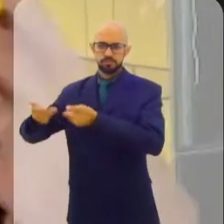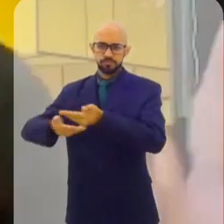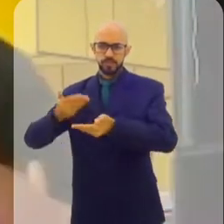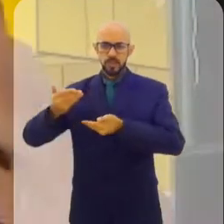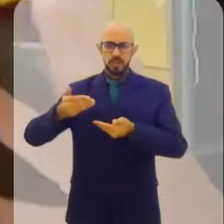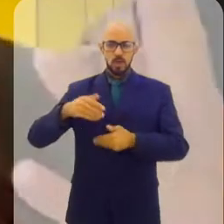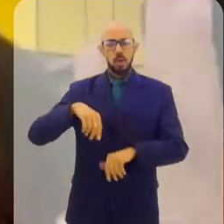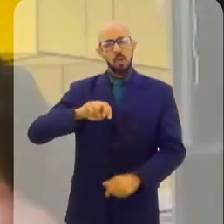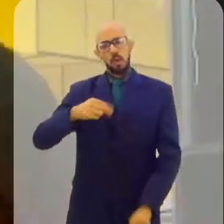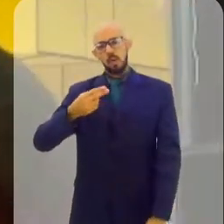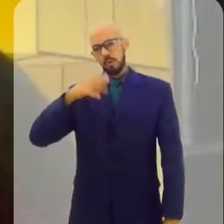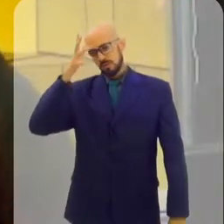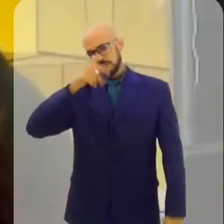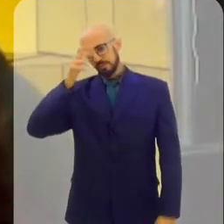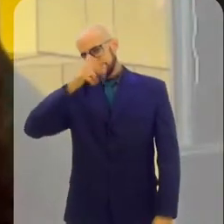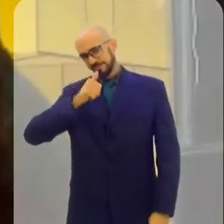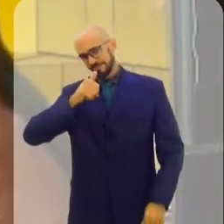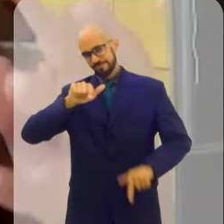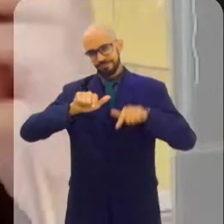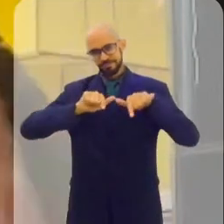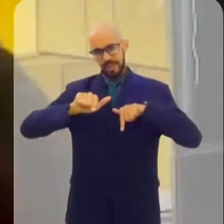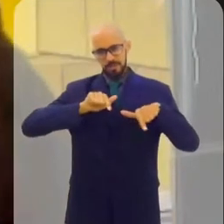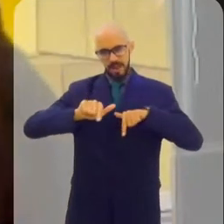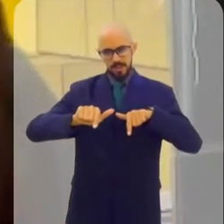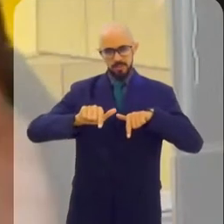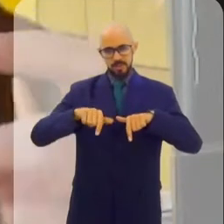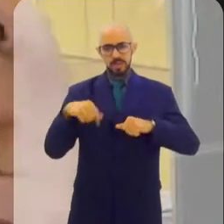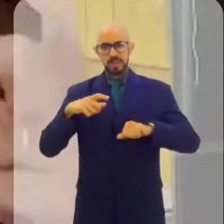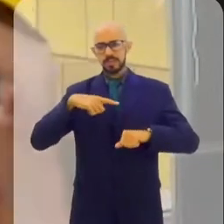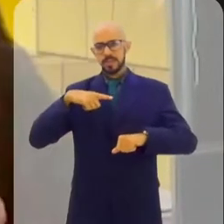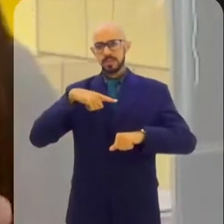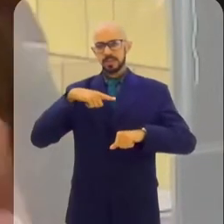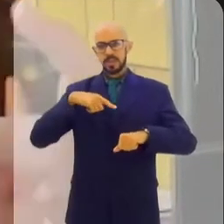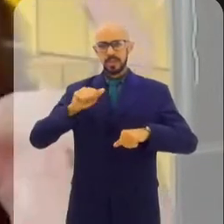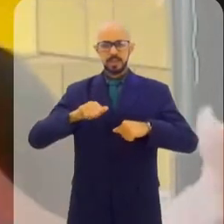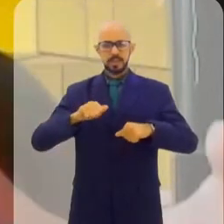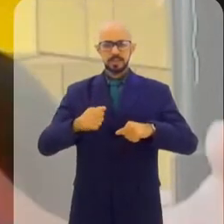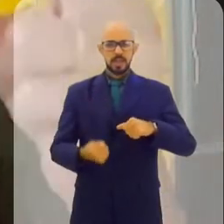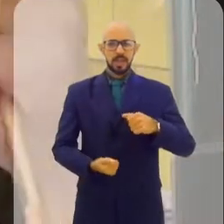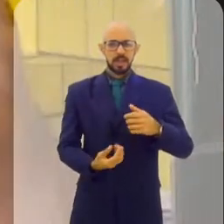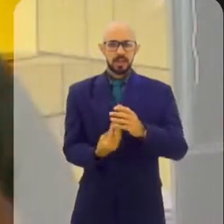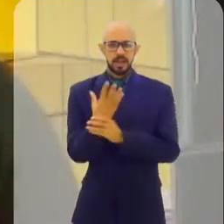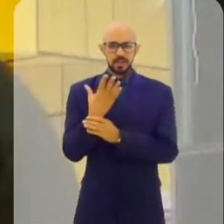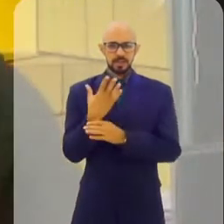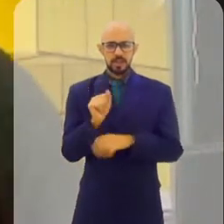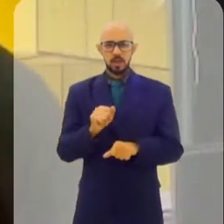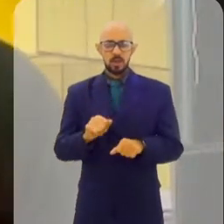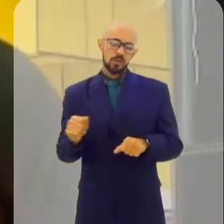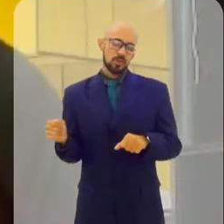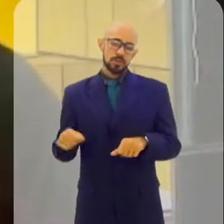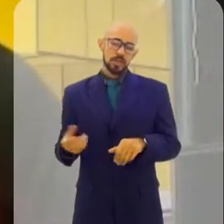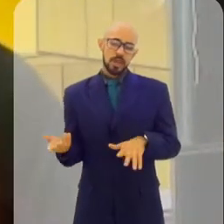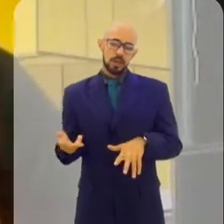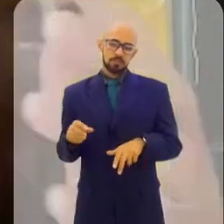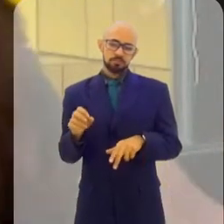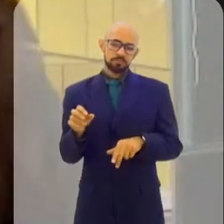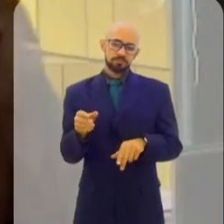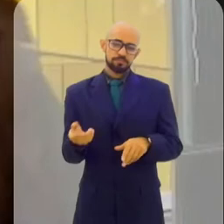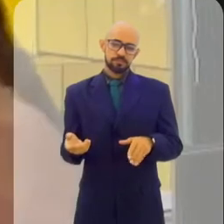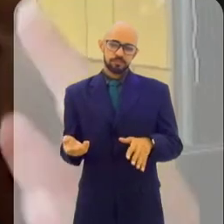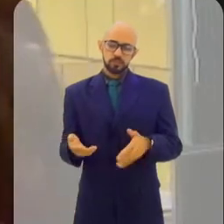com o freela. Então, você tem produções, e aí, quando você tem essas produções, você agrega pessoas que